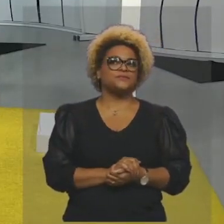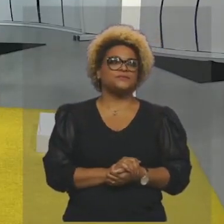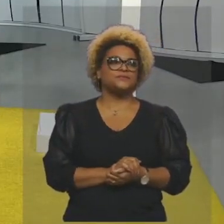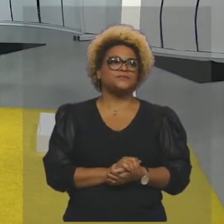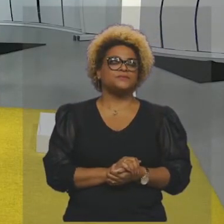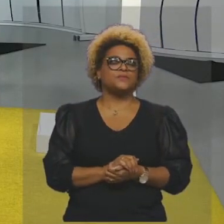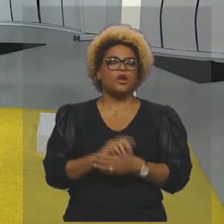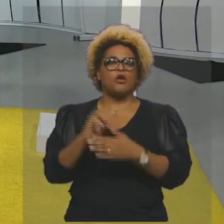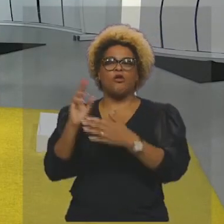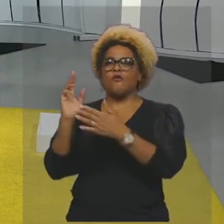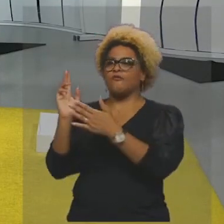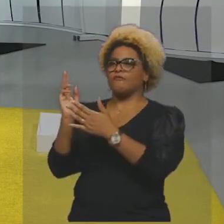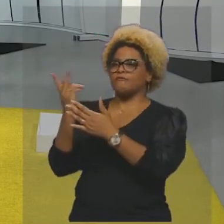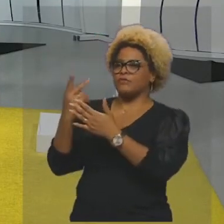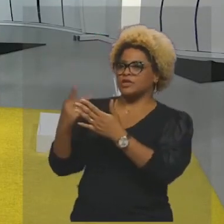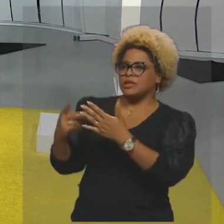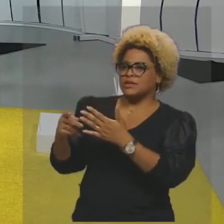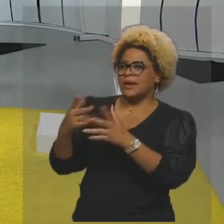aqui.